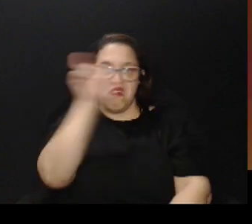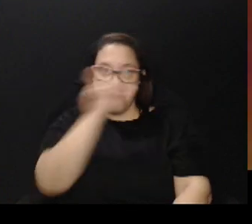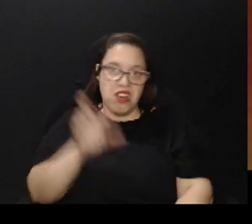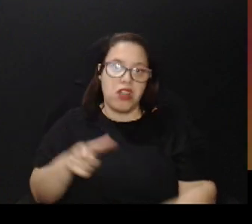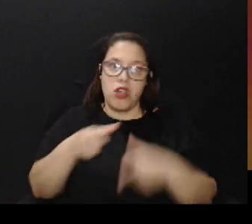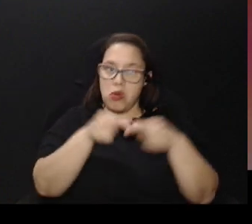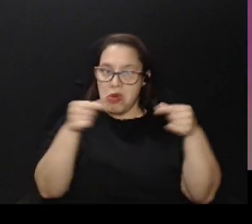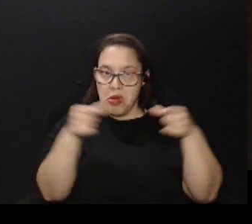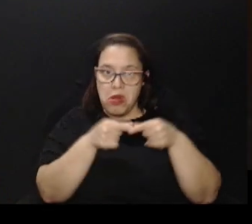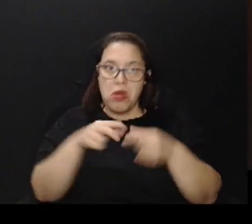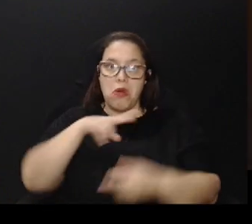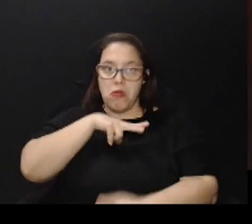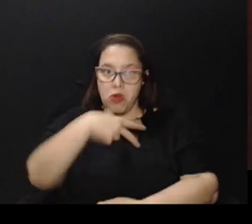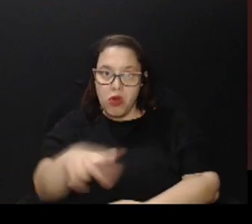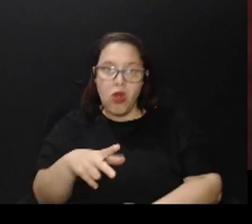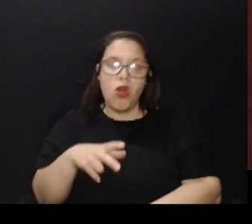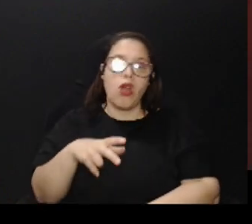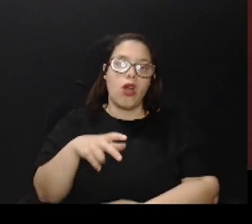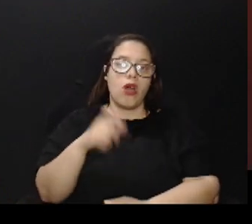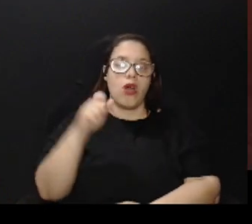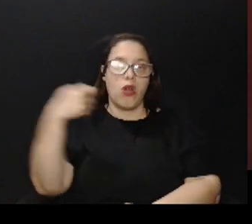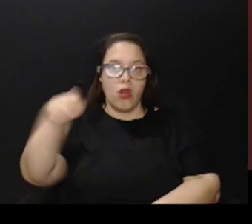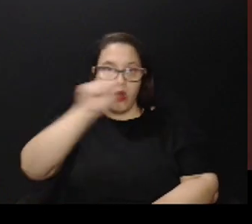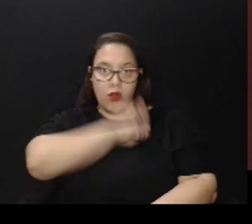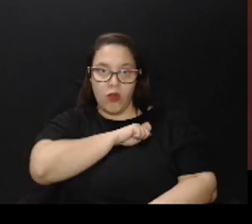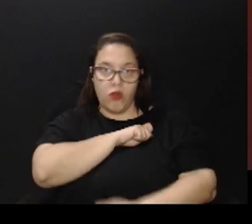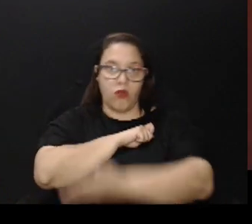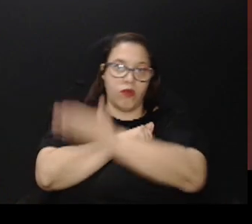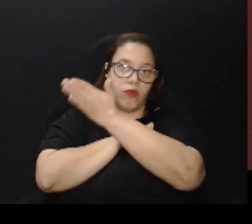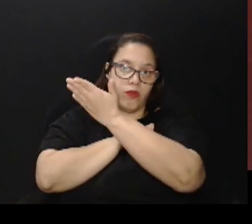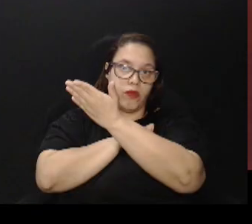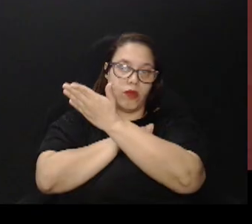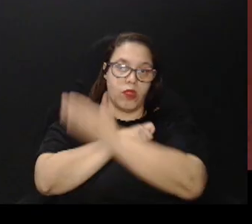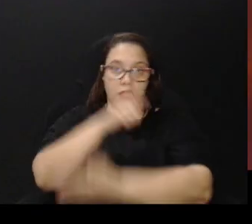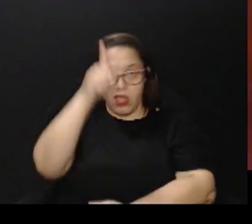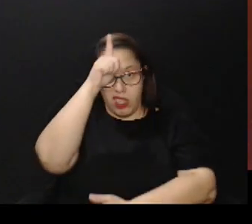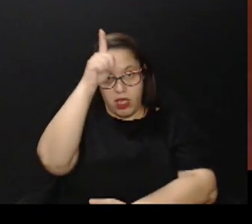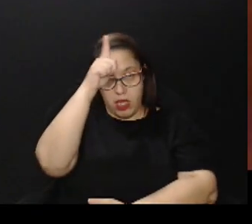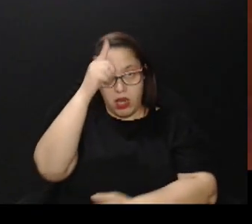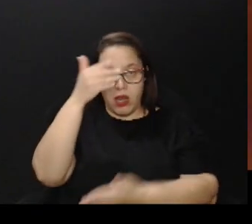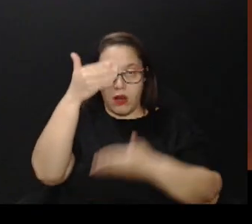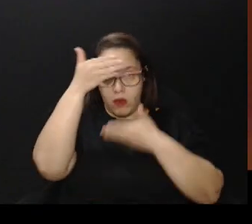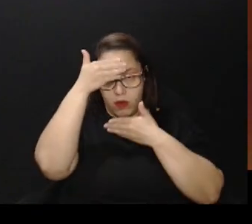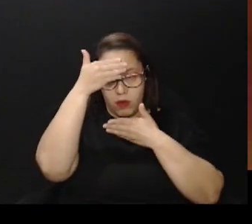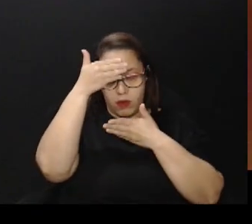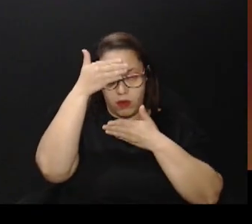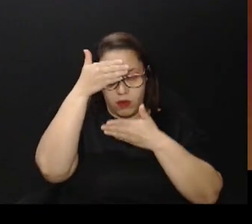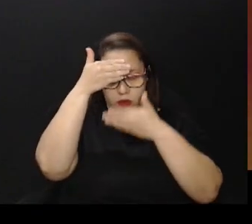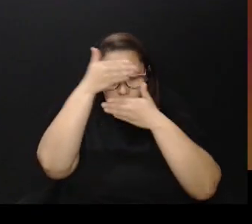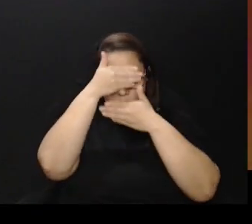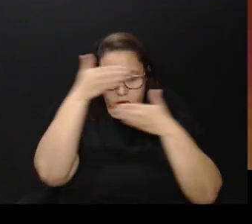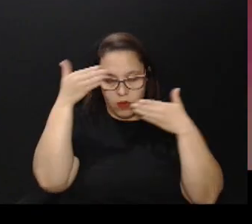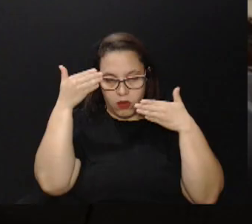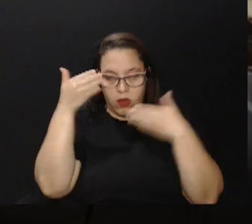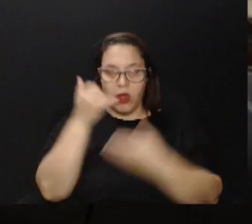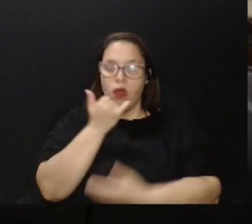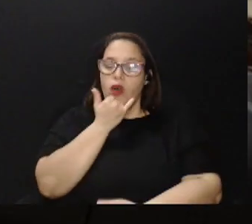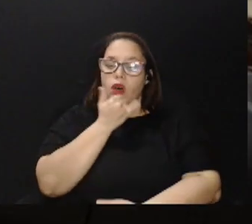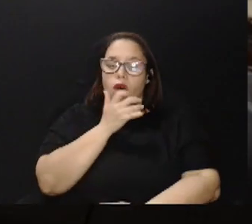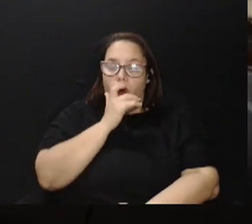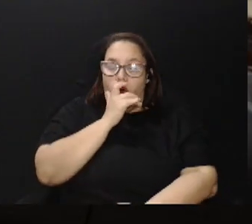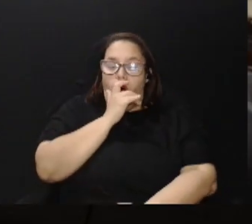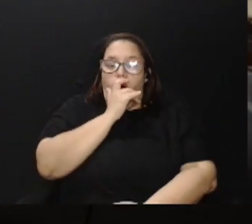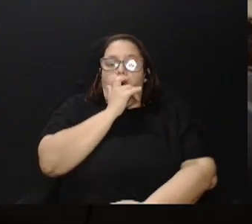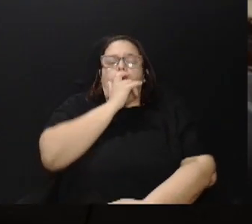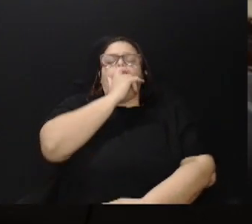portuguesa, espanhola, alemã, árabe. Isso faz a riqueza do nosso povo. Fortalecer, obviamente,